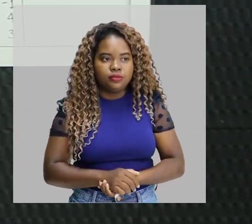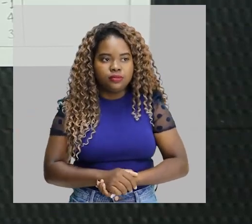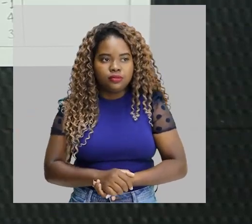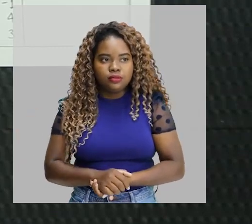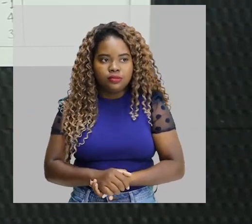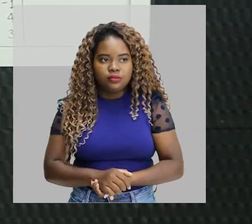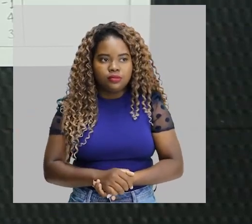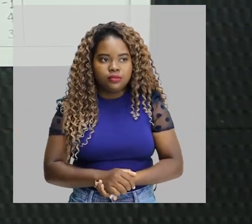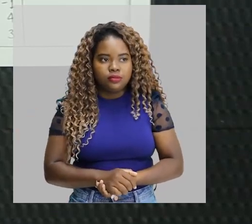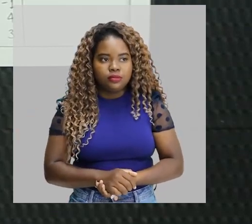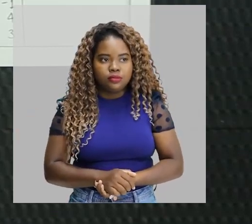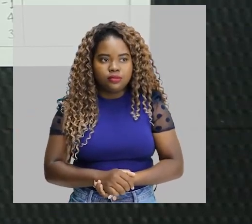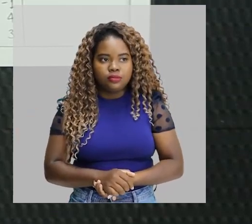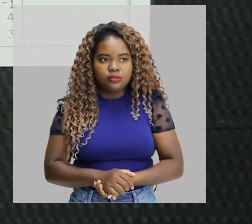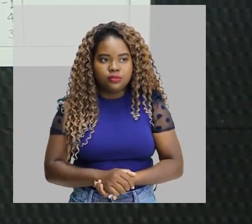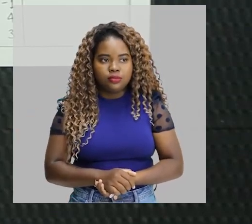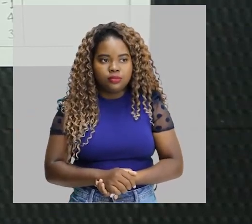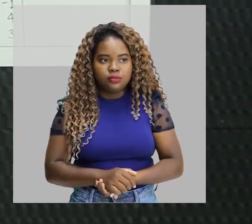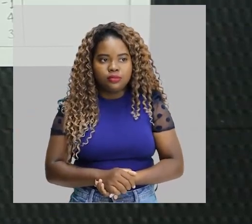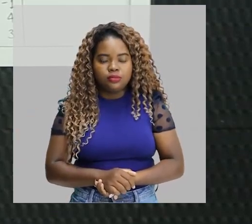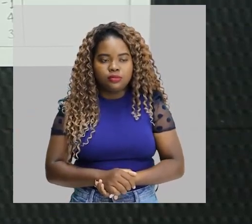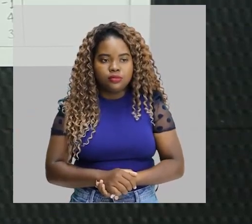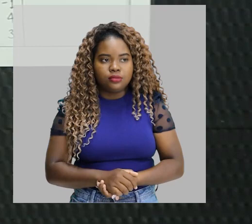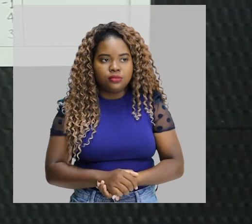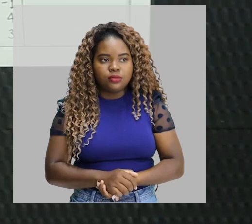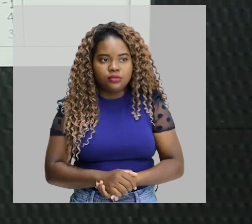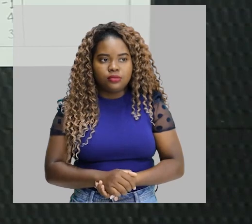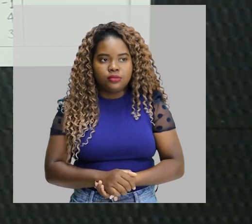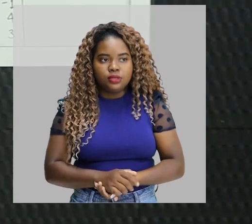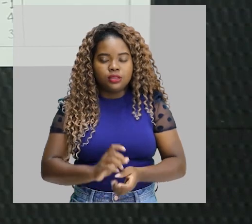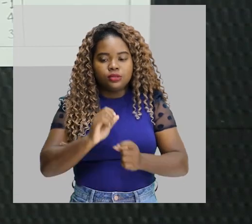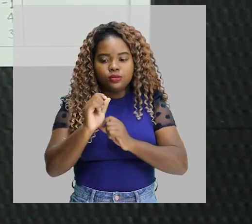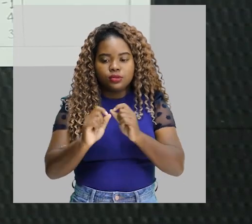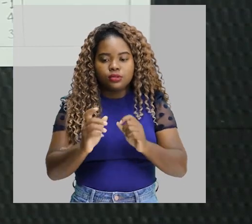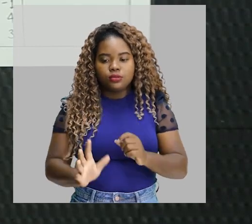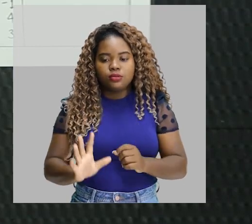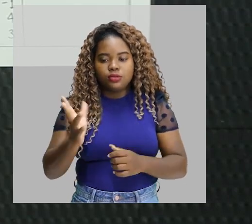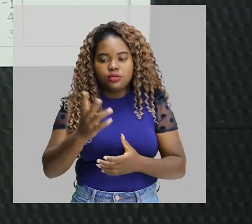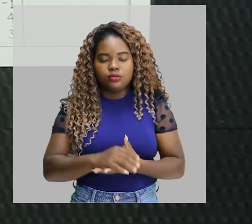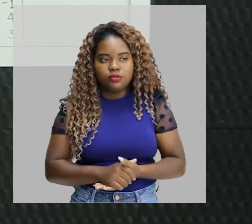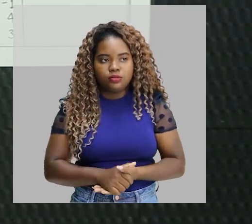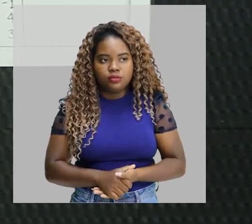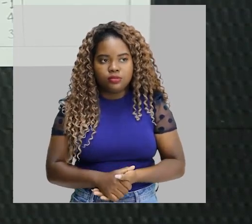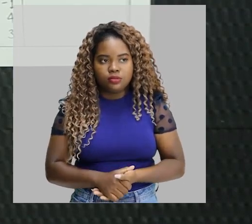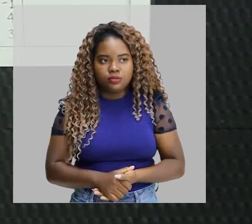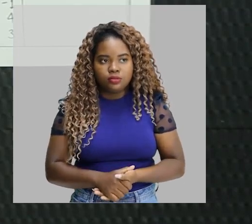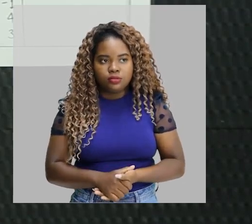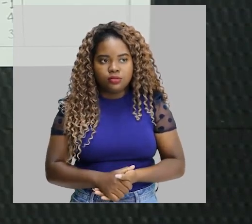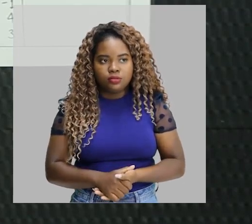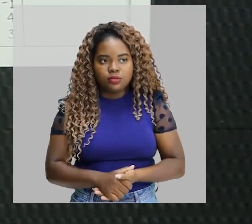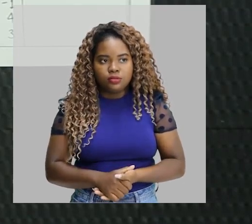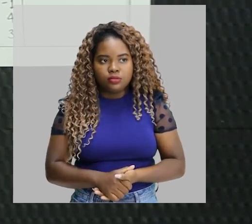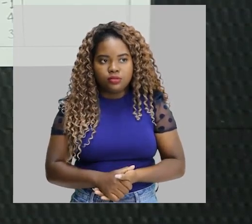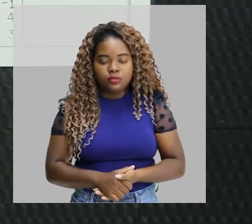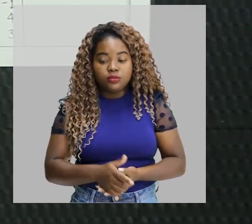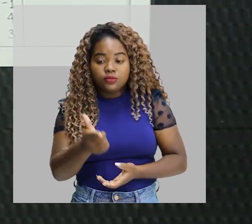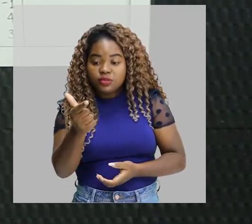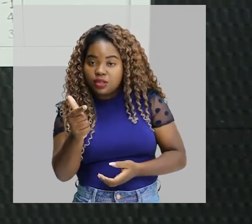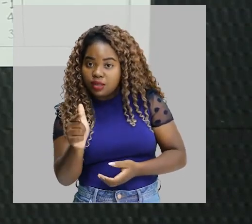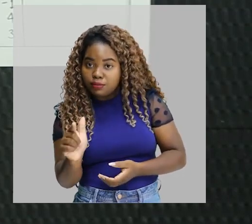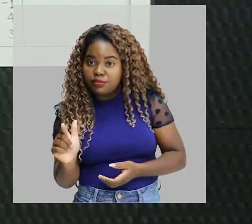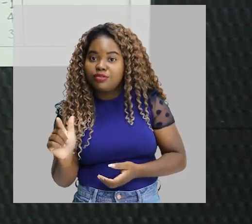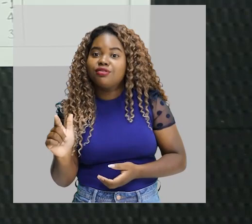23 e a 33 que que você vai fazer aqui você vai é